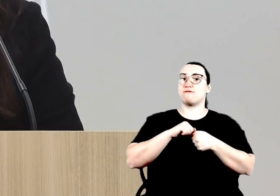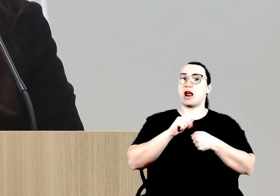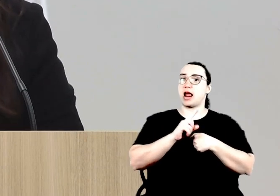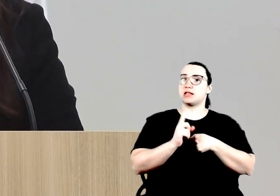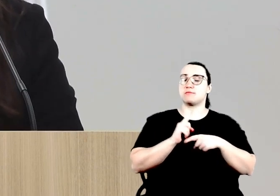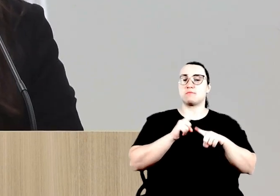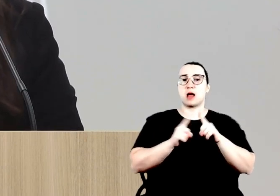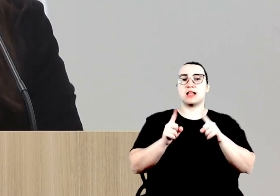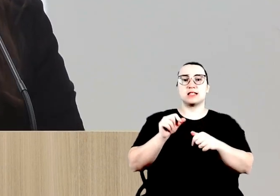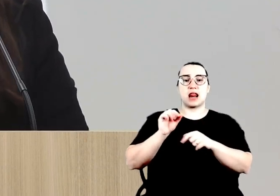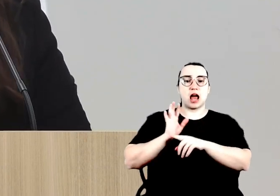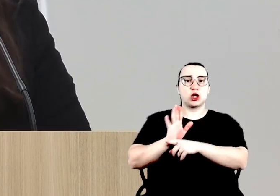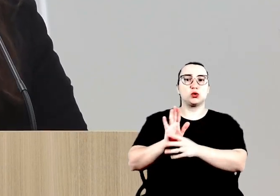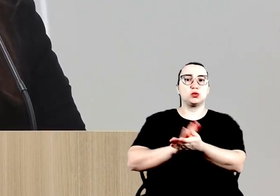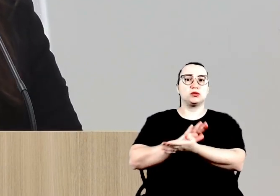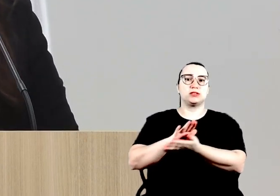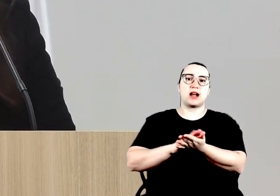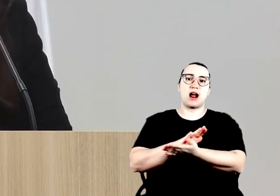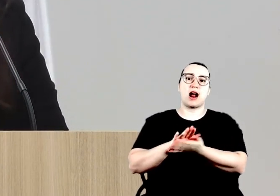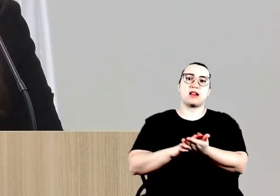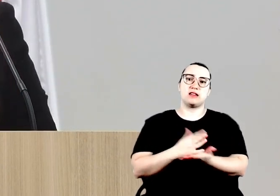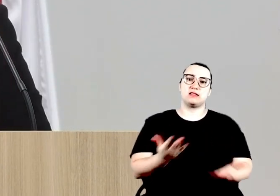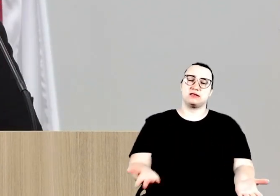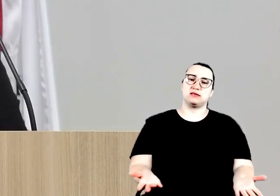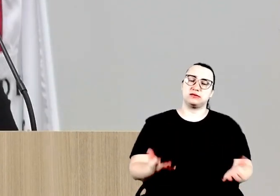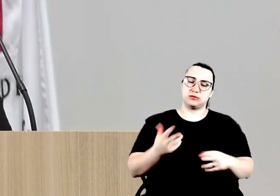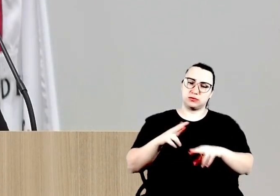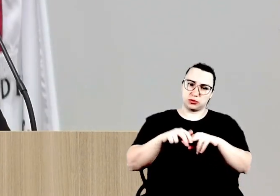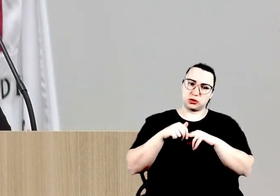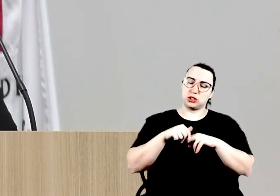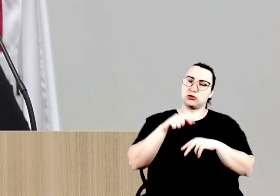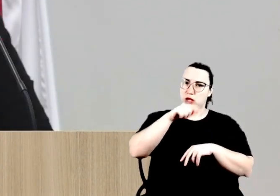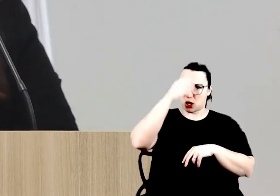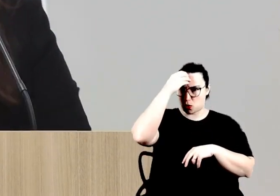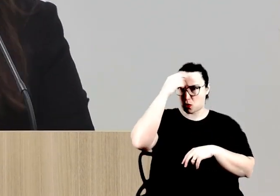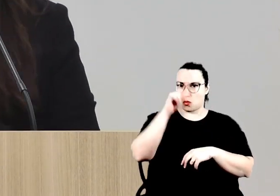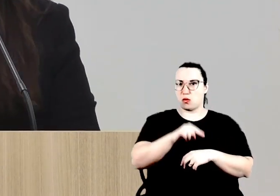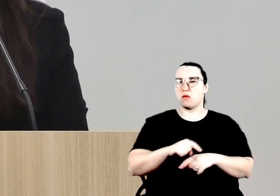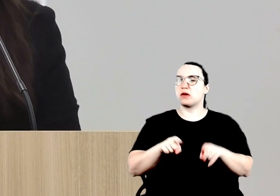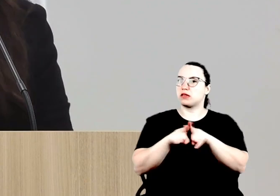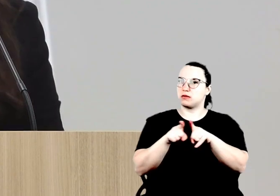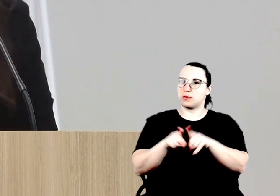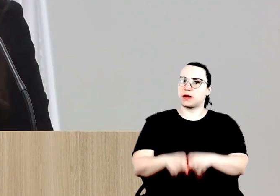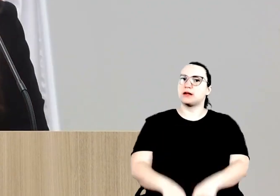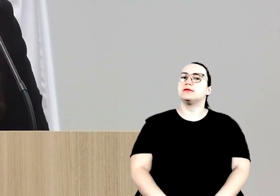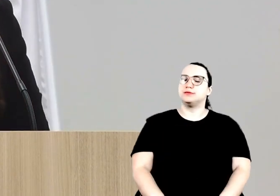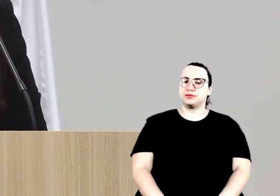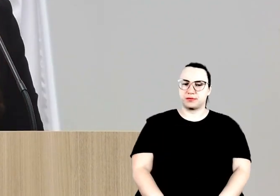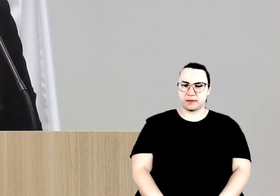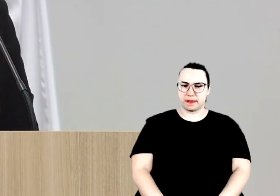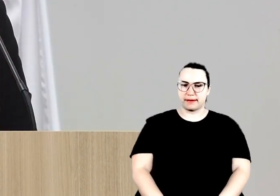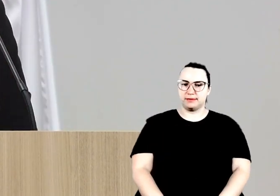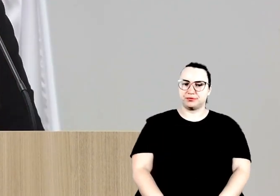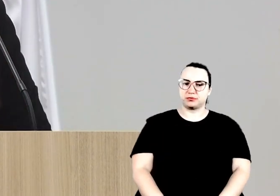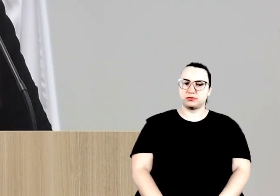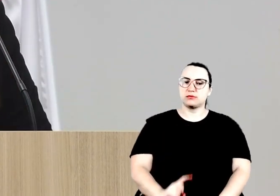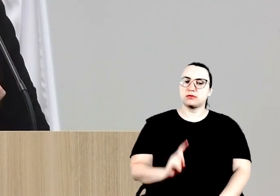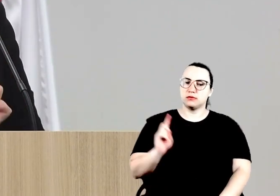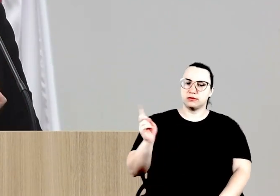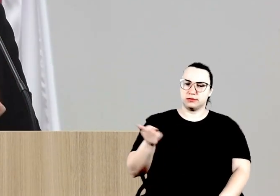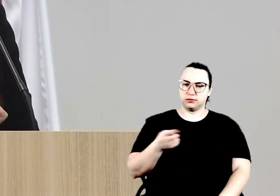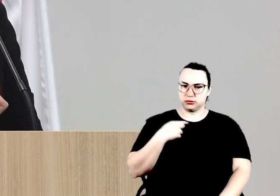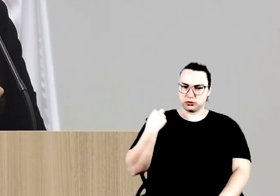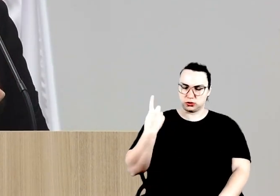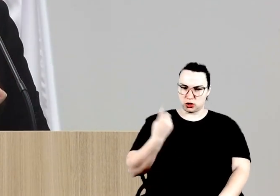cometeu o ato. E por isso, uma outra coisa que a gente fala, nós, enquanto agentes públicos,